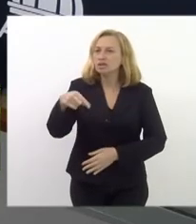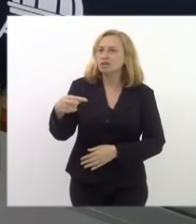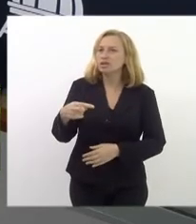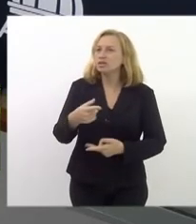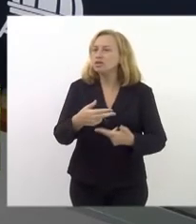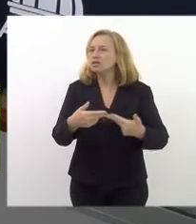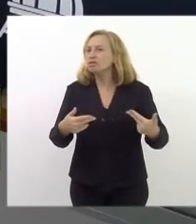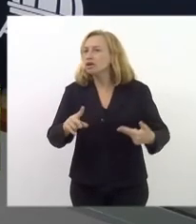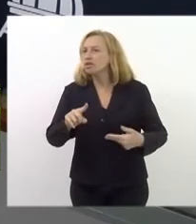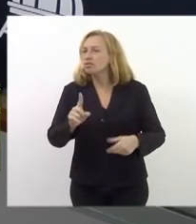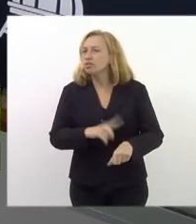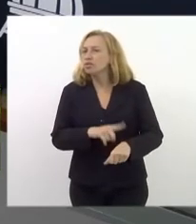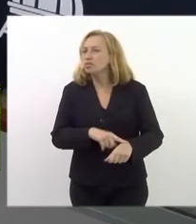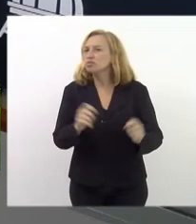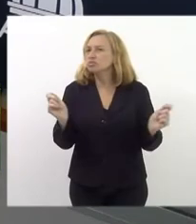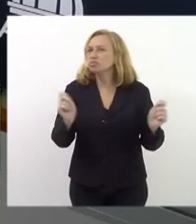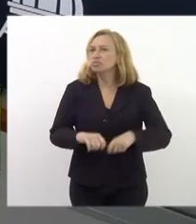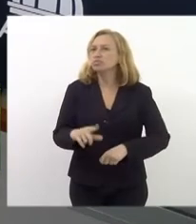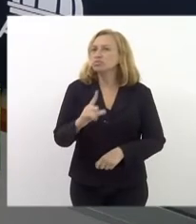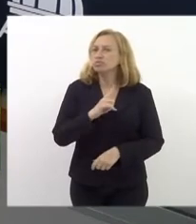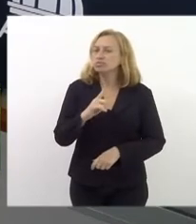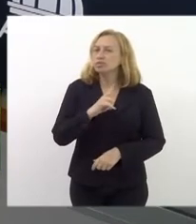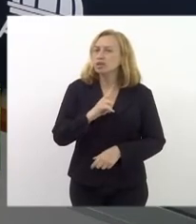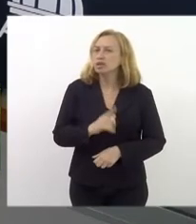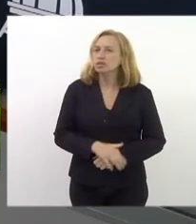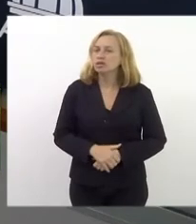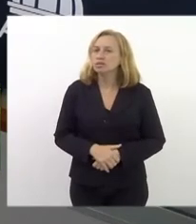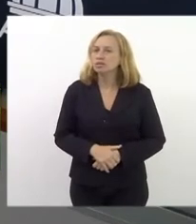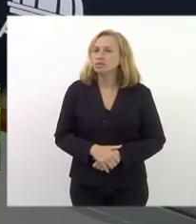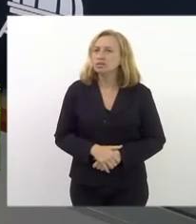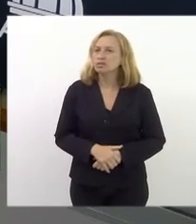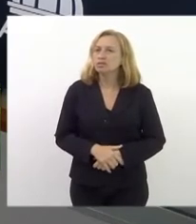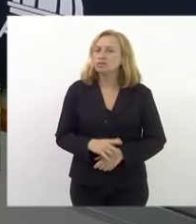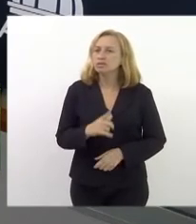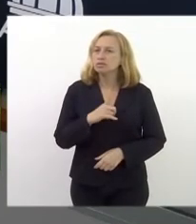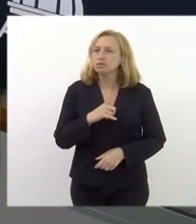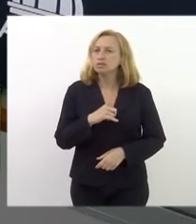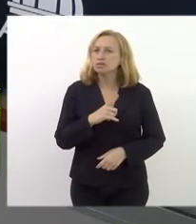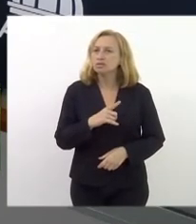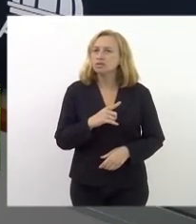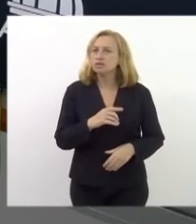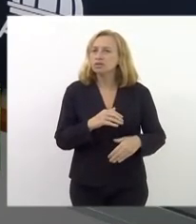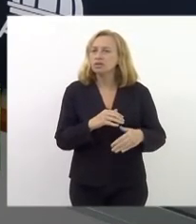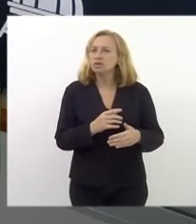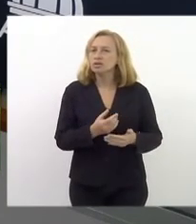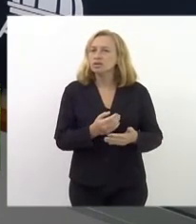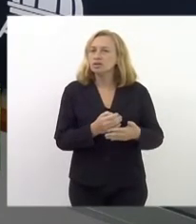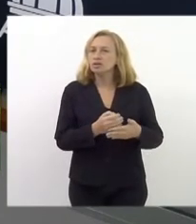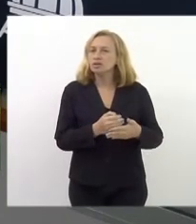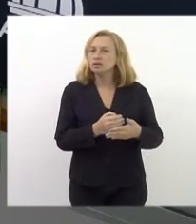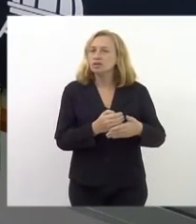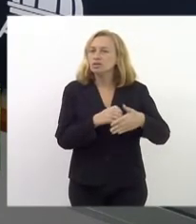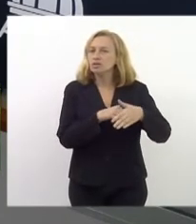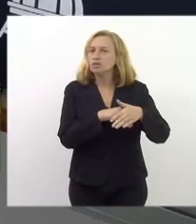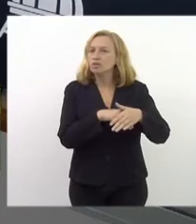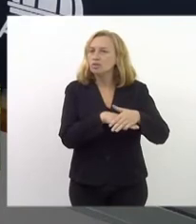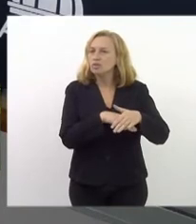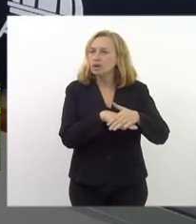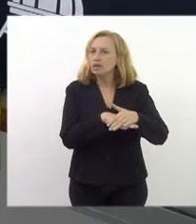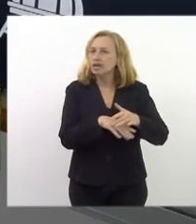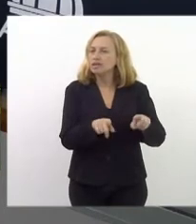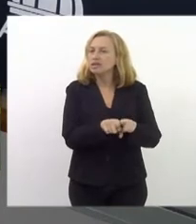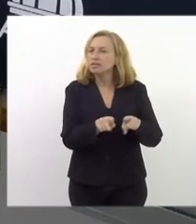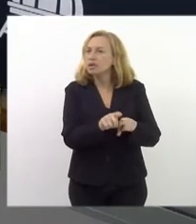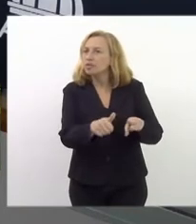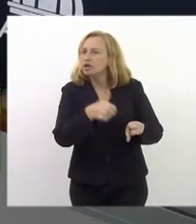tem essa possibilidade de ter uma reserva, mas também, ao mesmo tempo, a melhoria